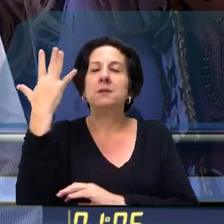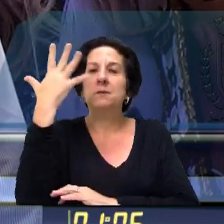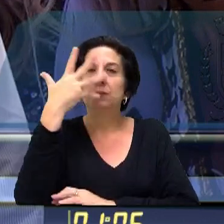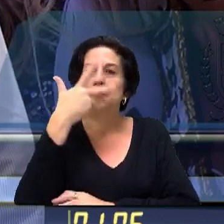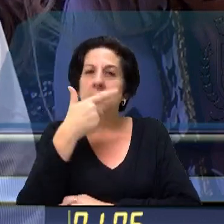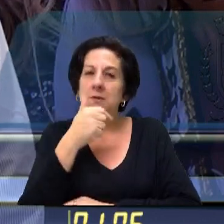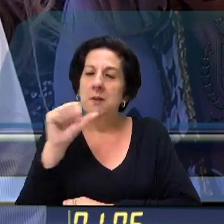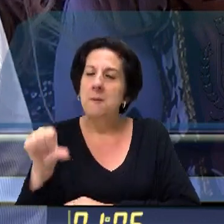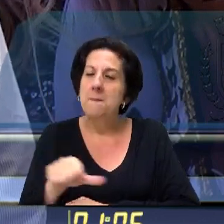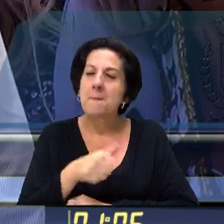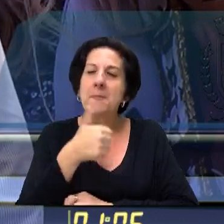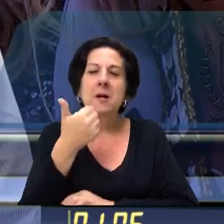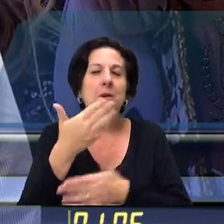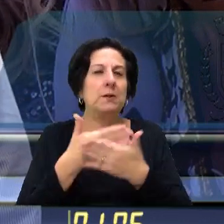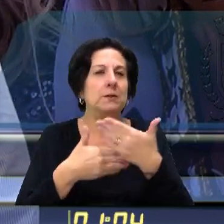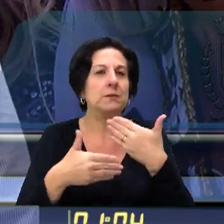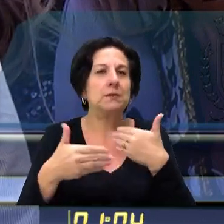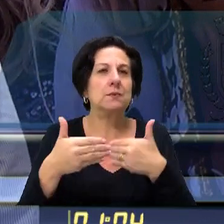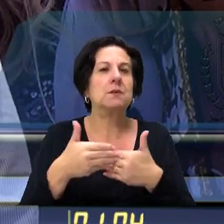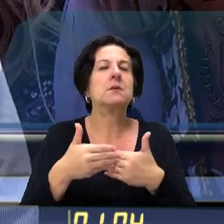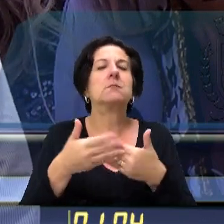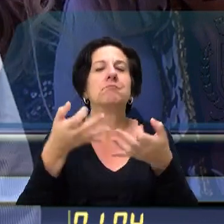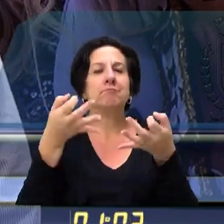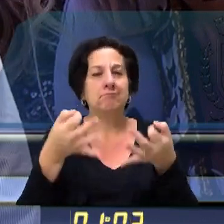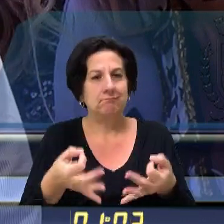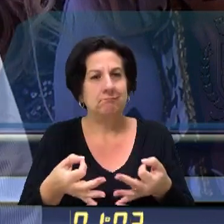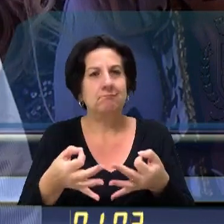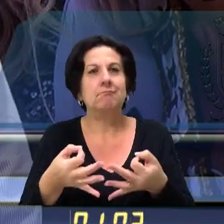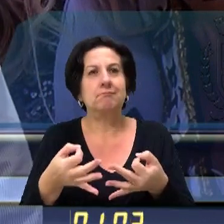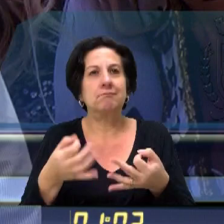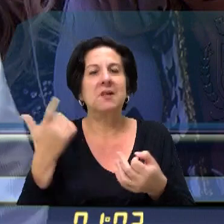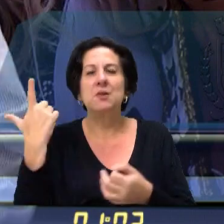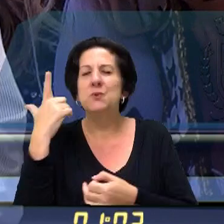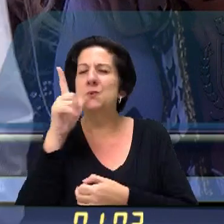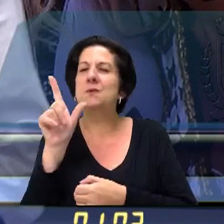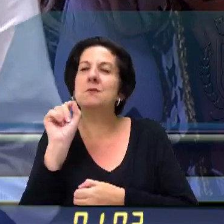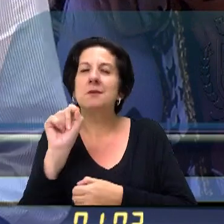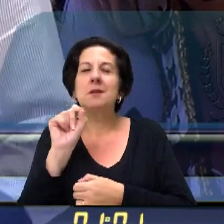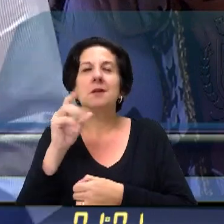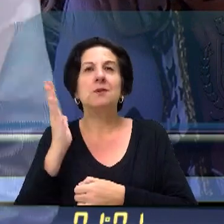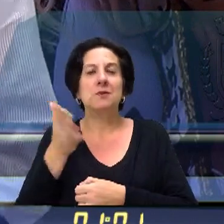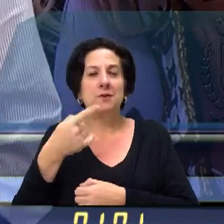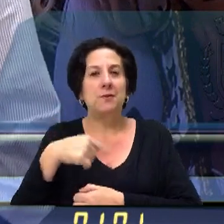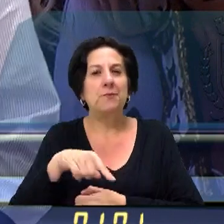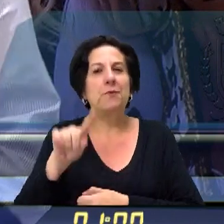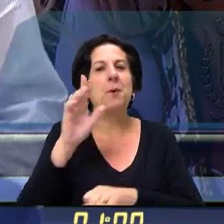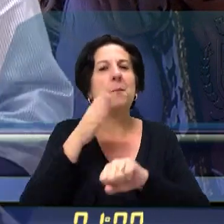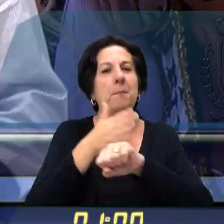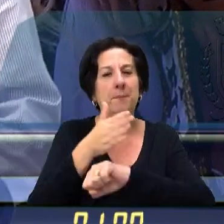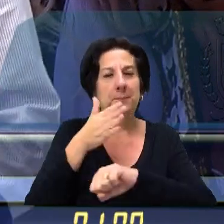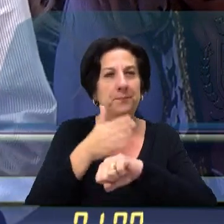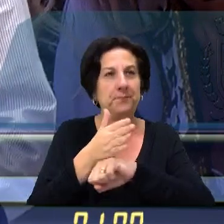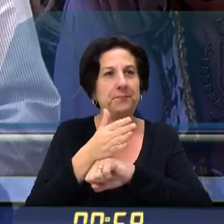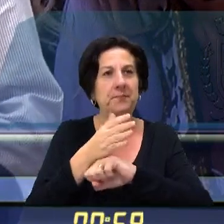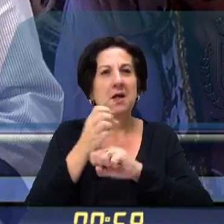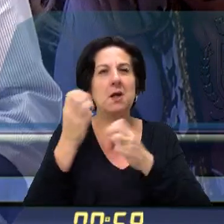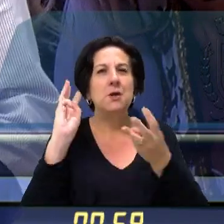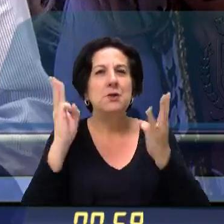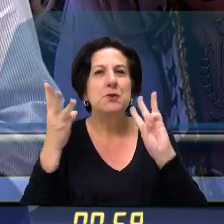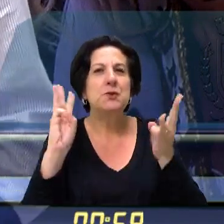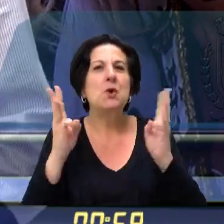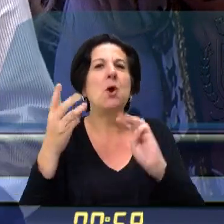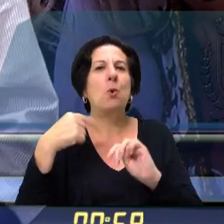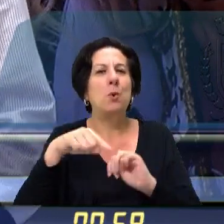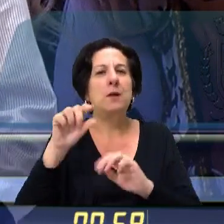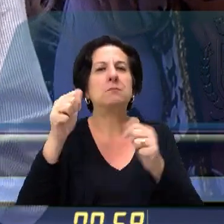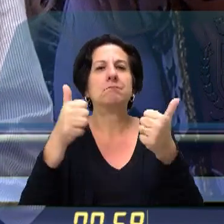bonita, a melhor de todas, e está sendo. É um sucesso para quem já foi, quem participa dos shows, está indo